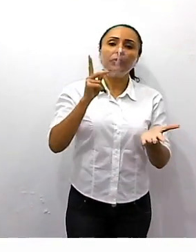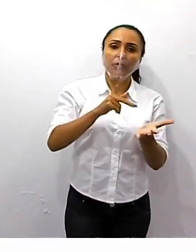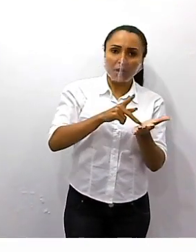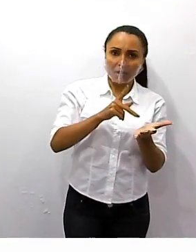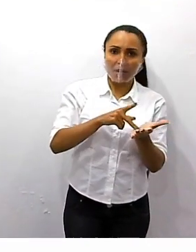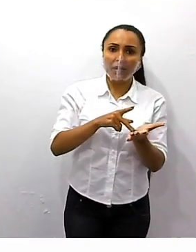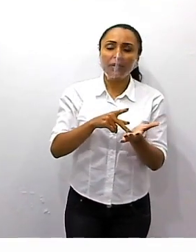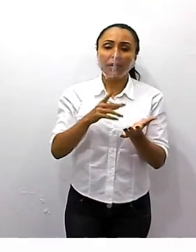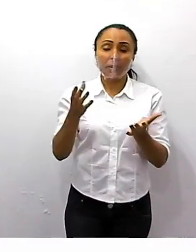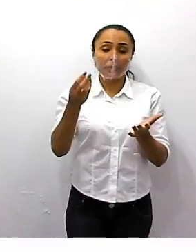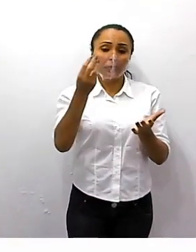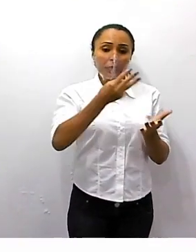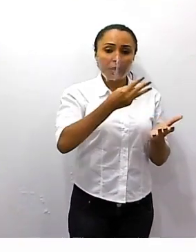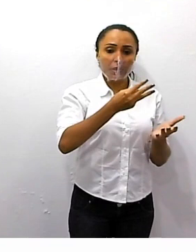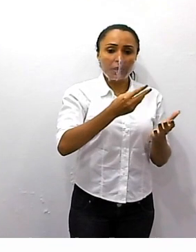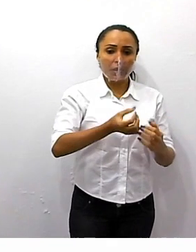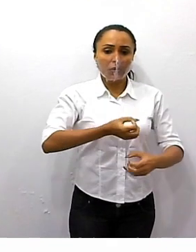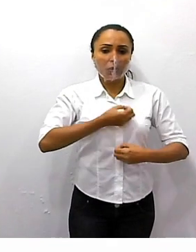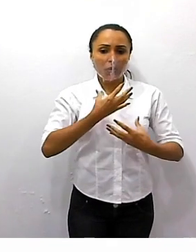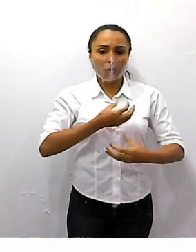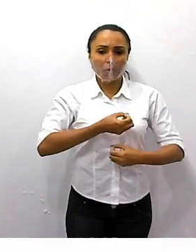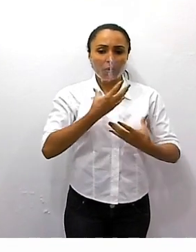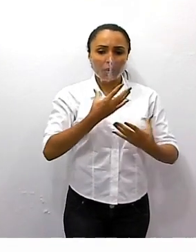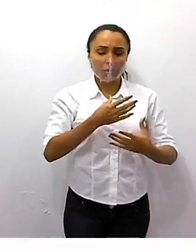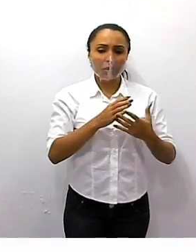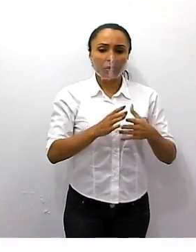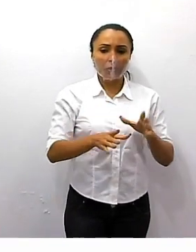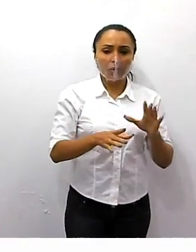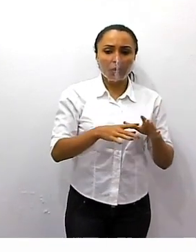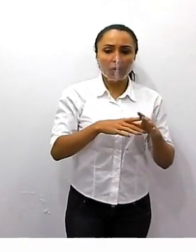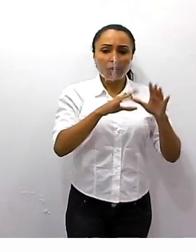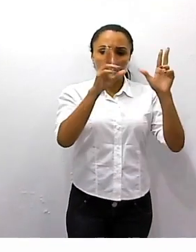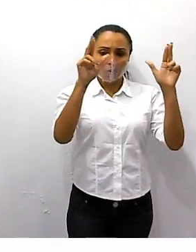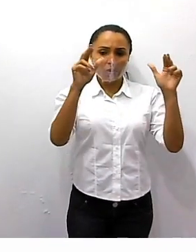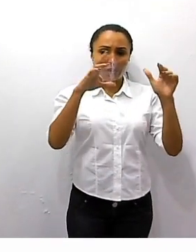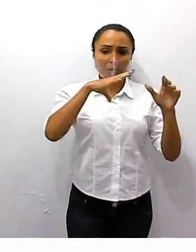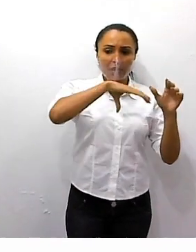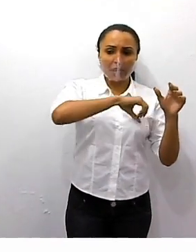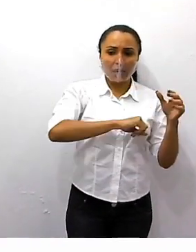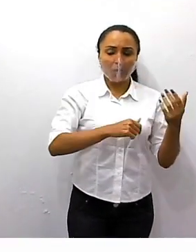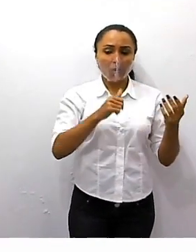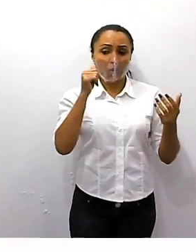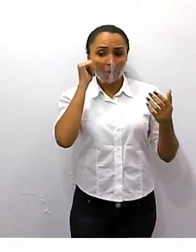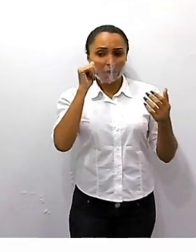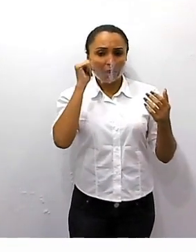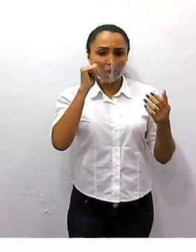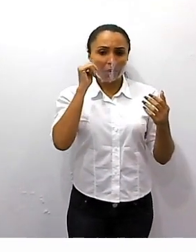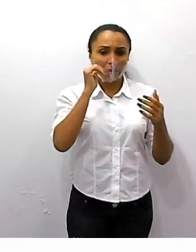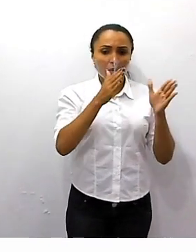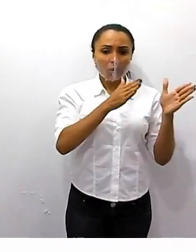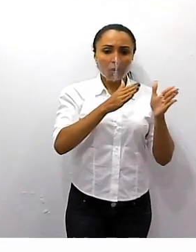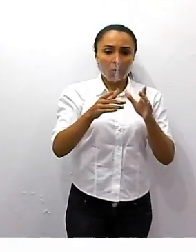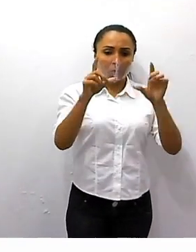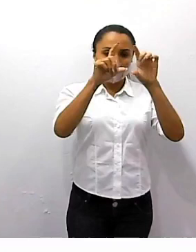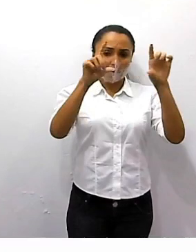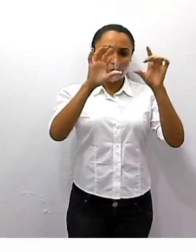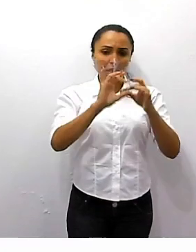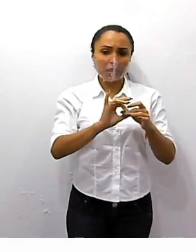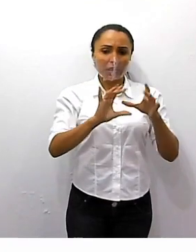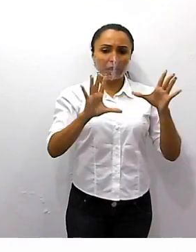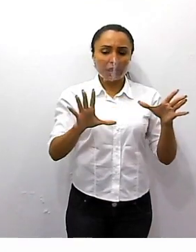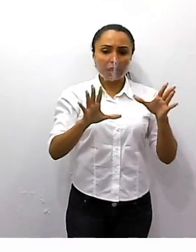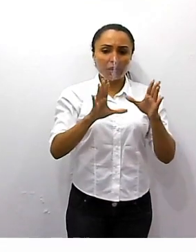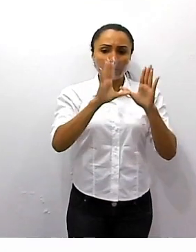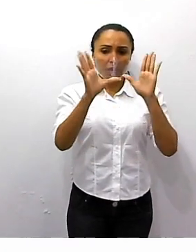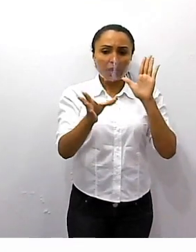gente? 3. O poeta explorou com sensualismo os temas do amor e da mulher por meio do verso livre, aderindo